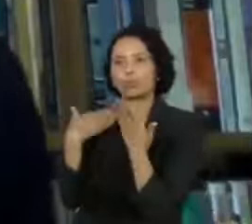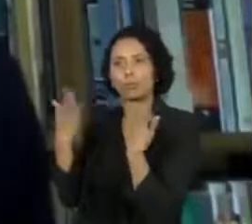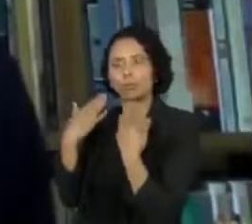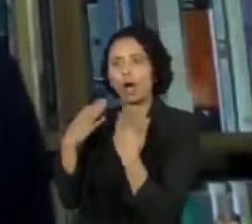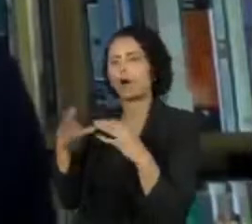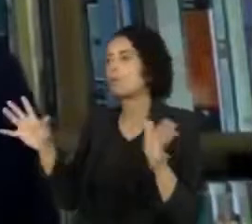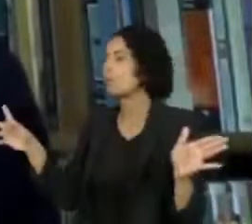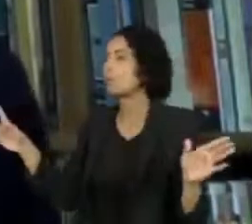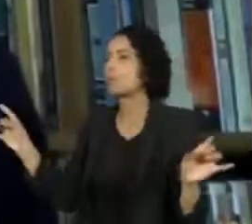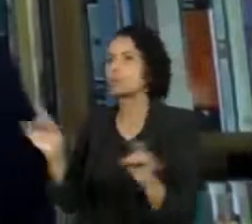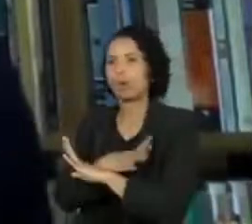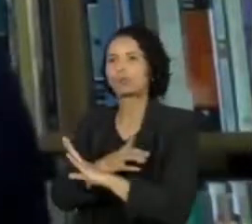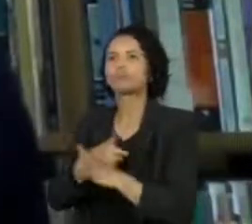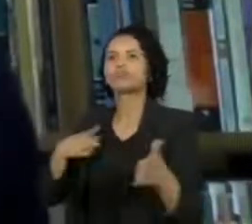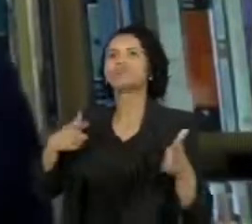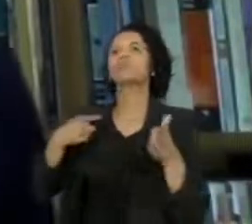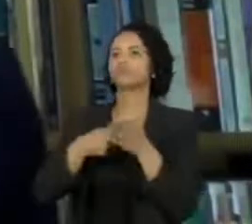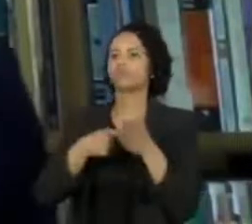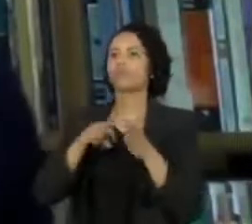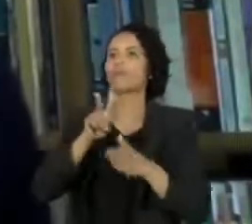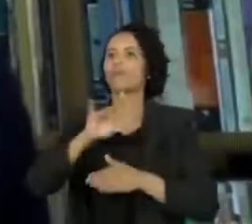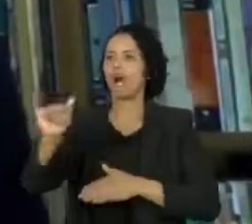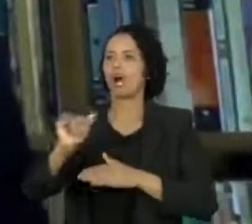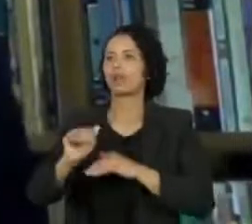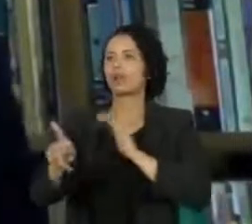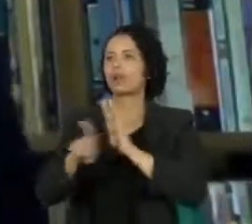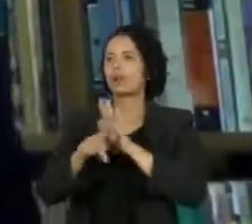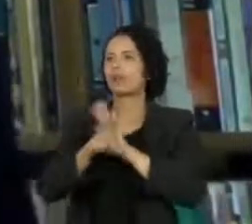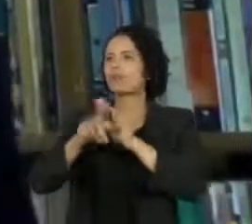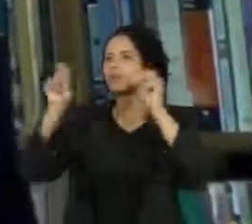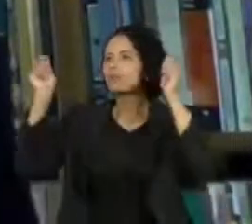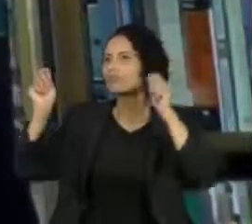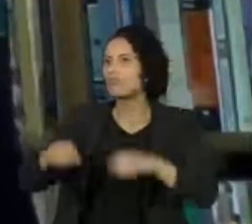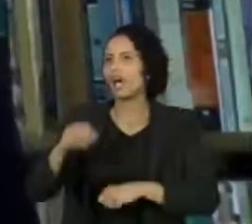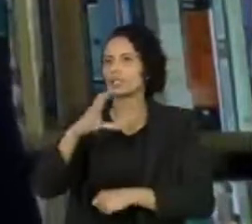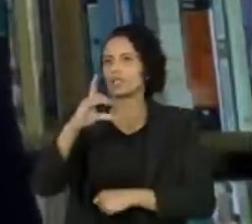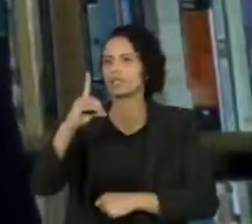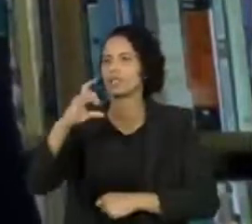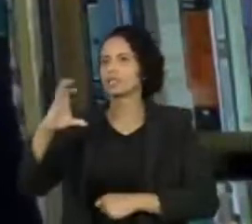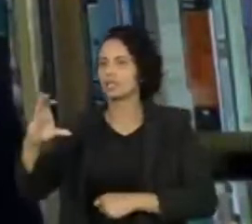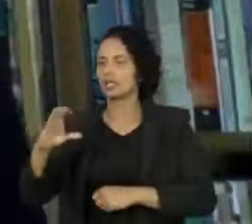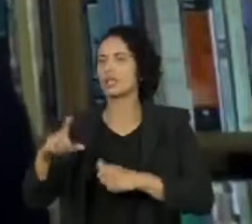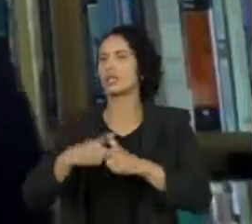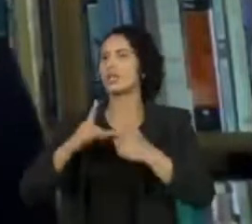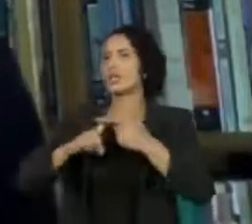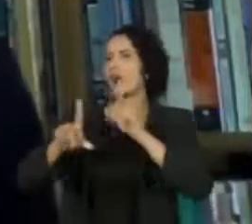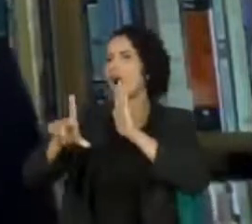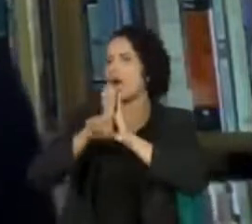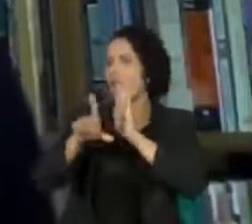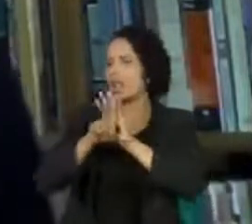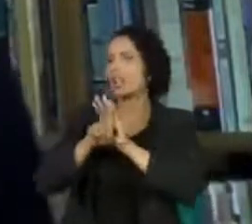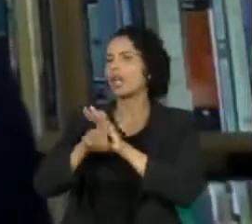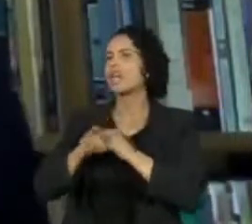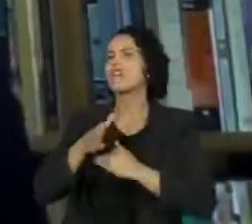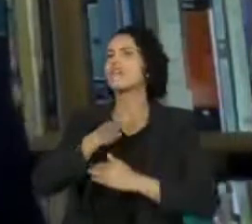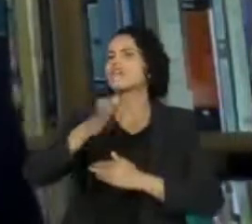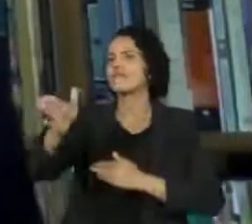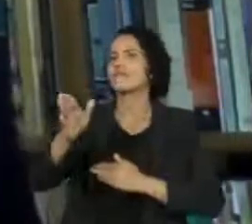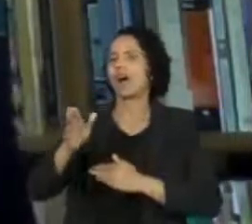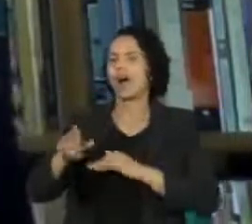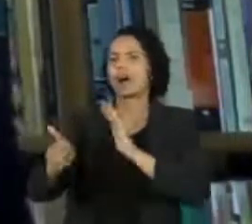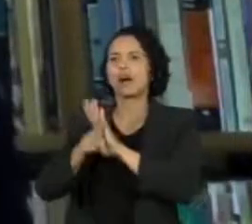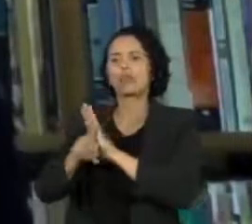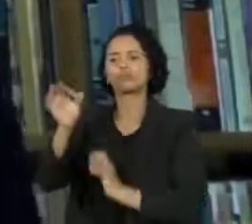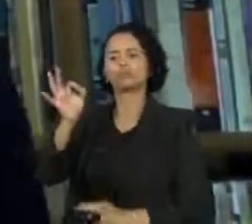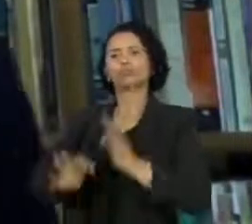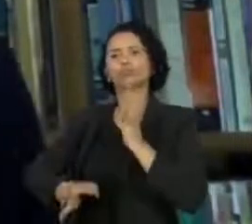tanto aos órgãos de proteção ao consumidor, quanto já se pode recorrer diretamente ao Poder Judiciário